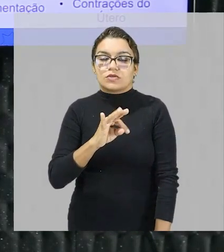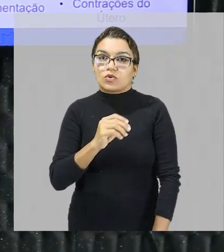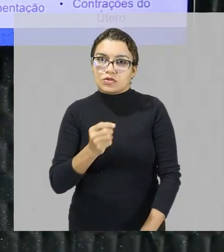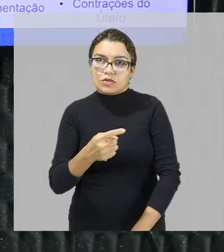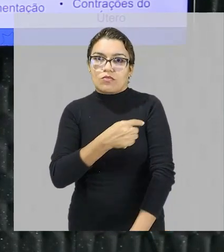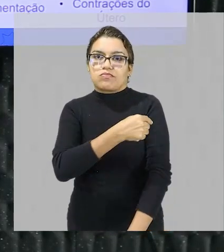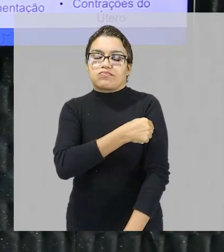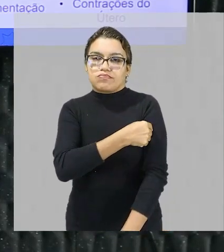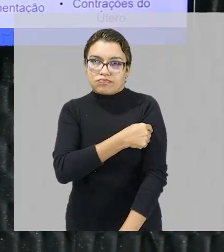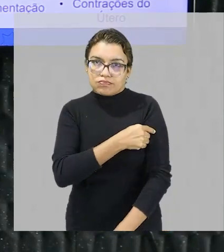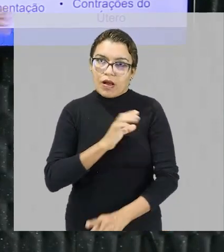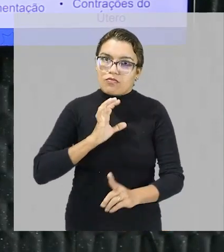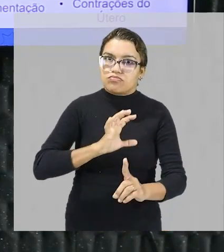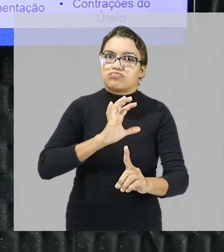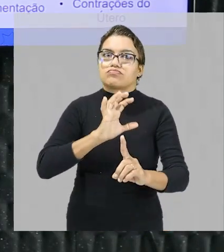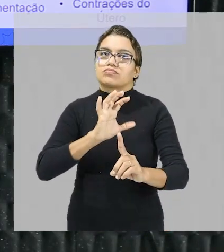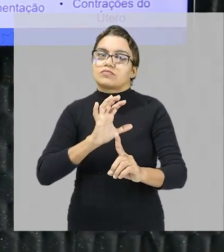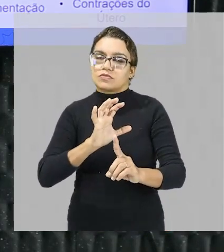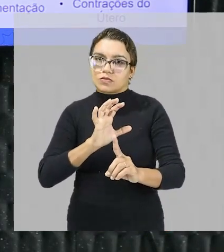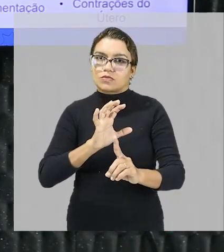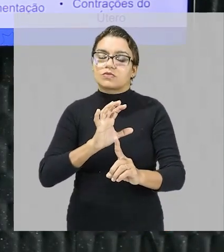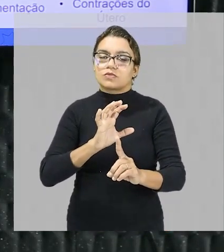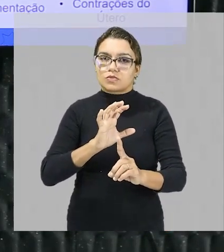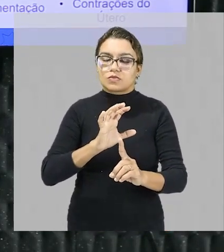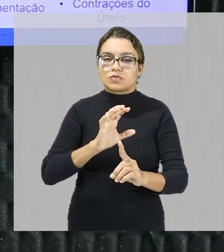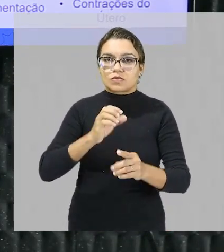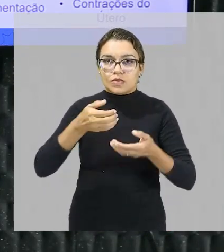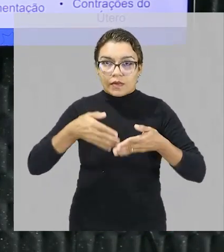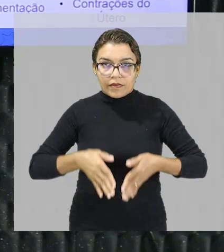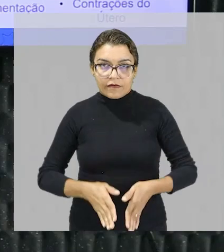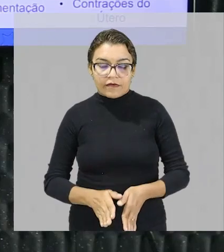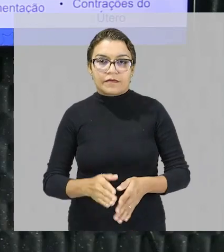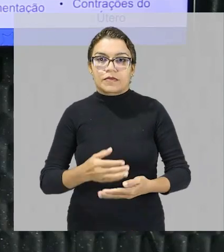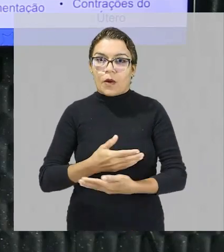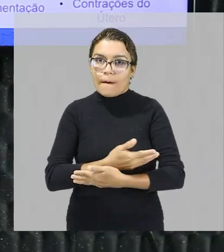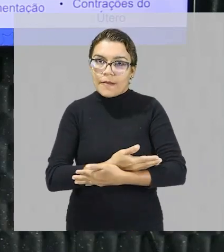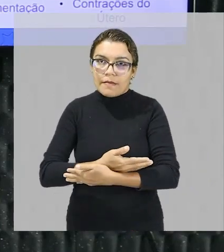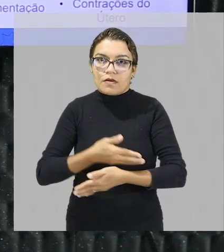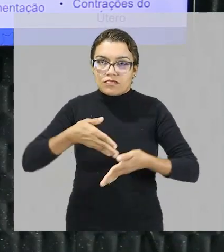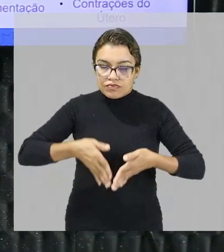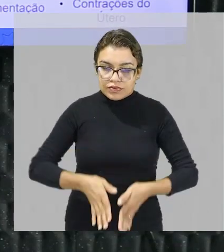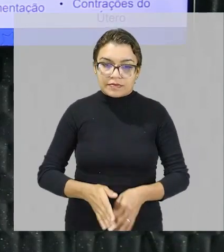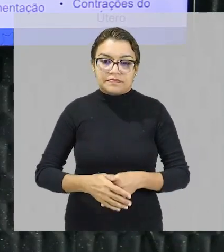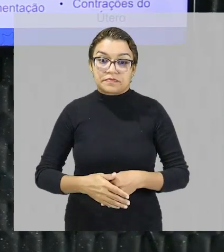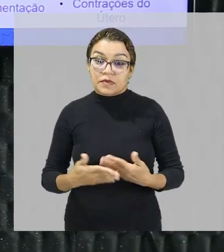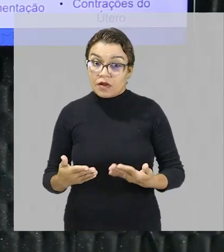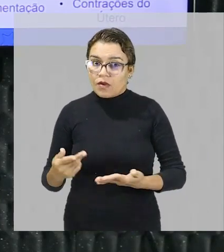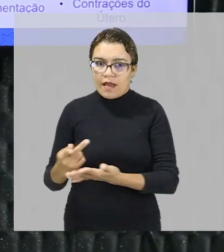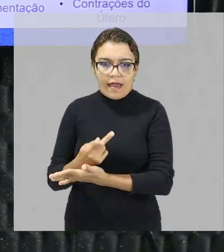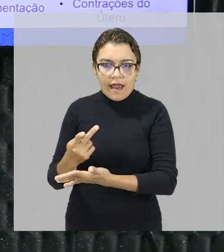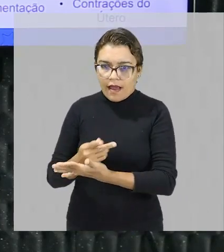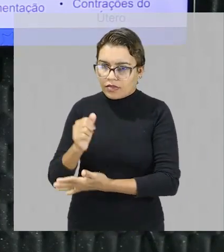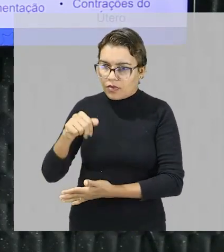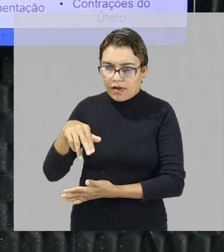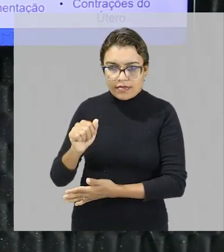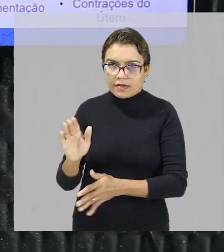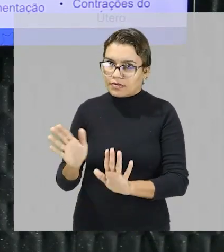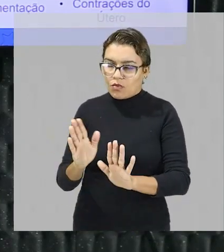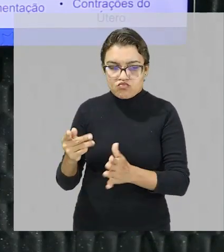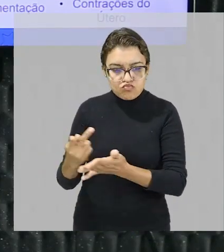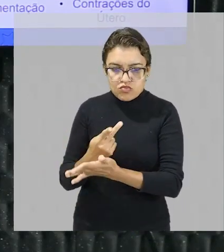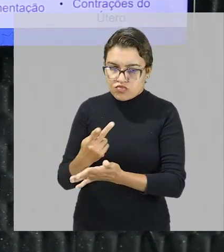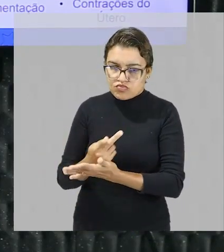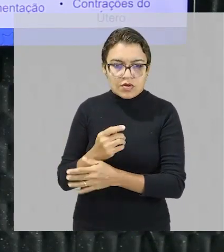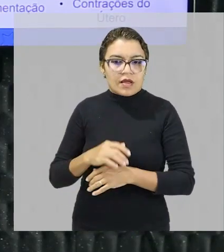hora do parto, tá, gente? Então, nós vimos ali na letra A que está errado, tá? Ana Cristina não, deveria ser quem? Deveria ser